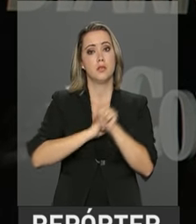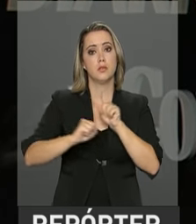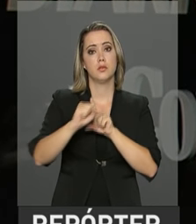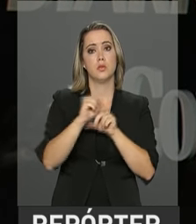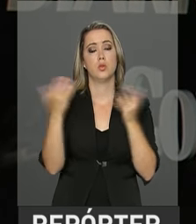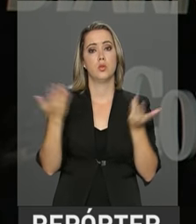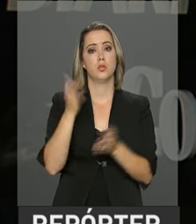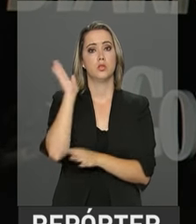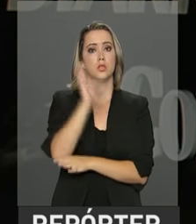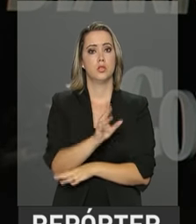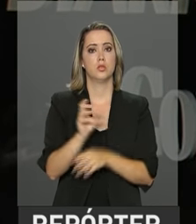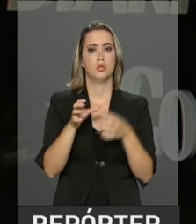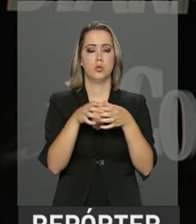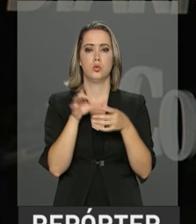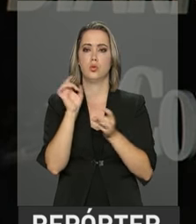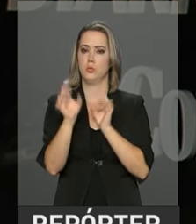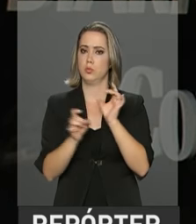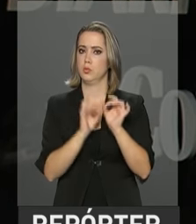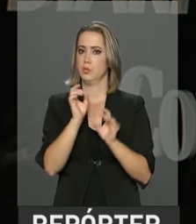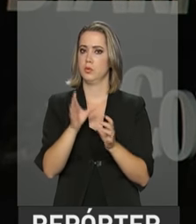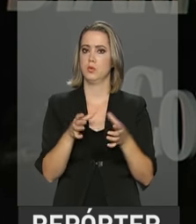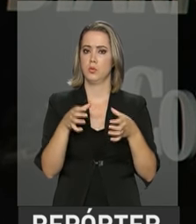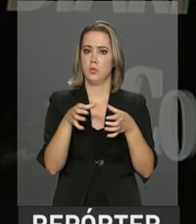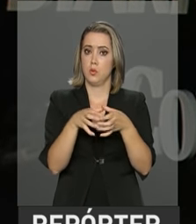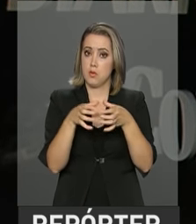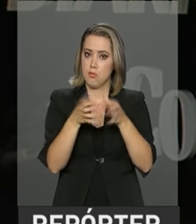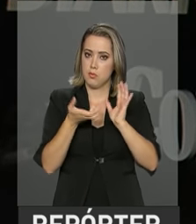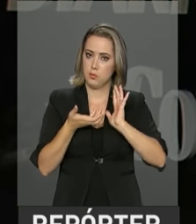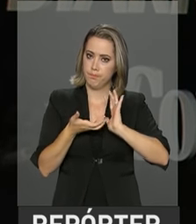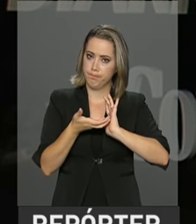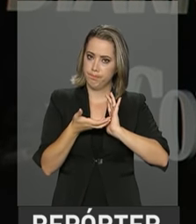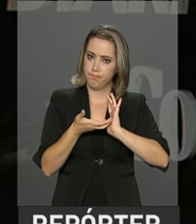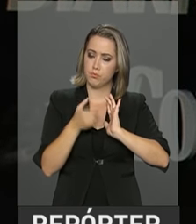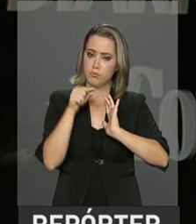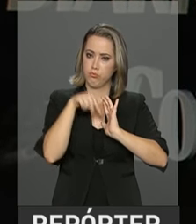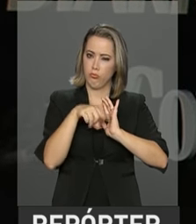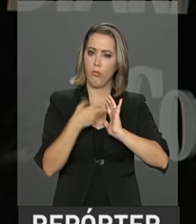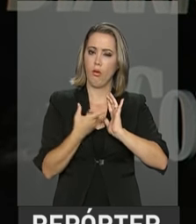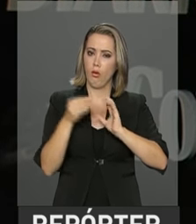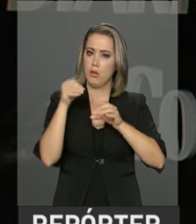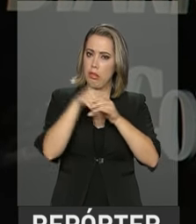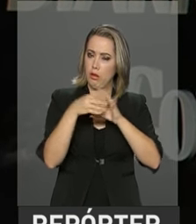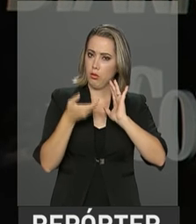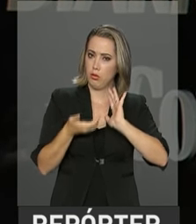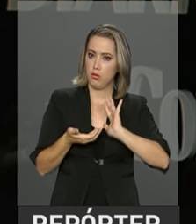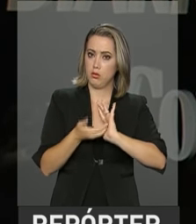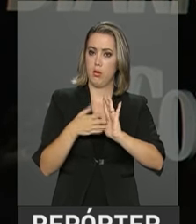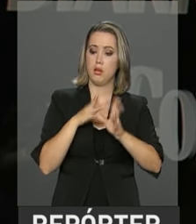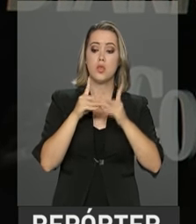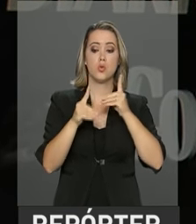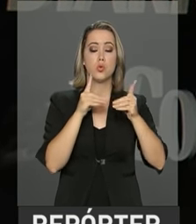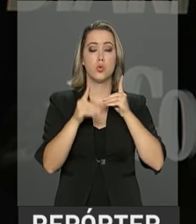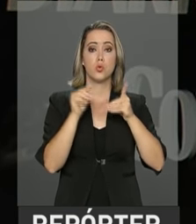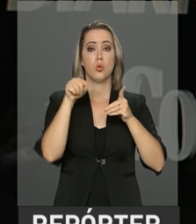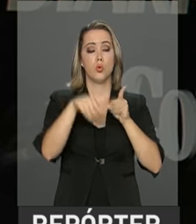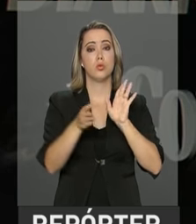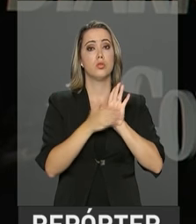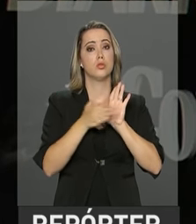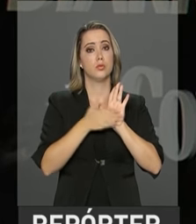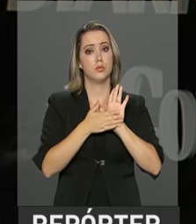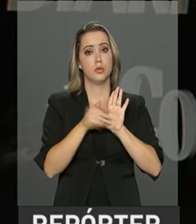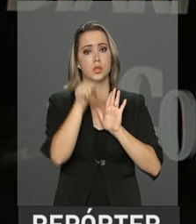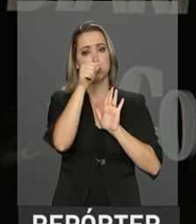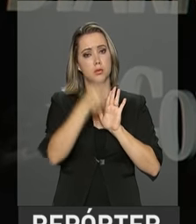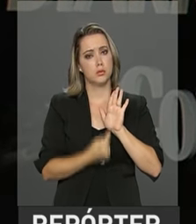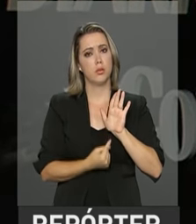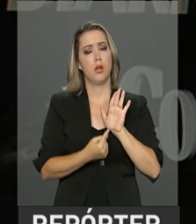tarde, começou na Comissão Especial da Câmara dos Deputados, que debate esta proposta do governo federal, as